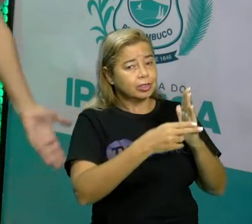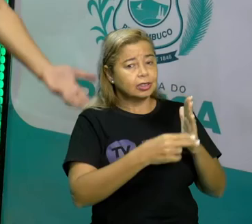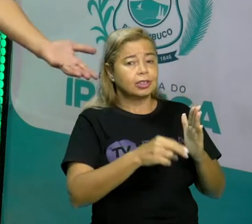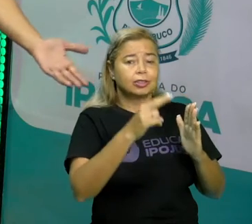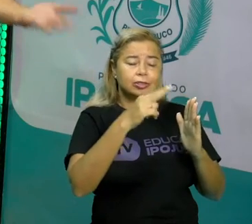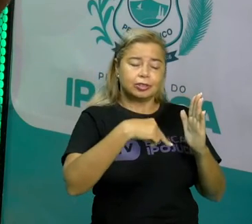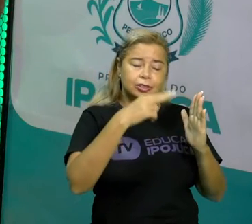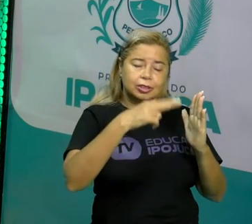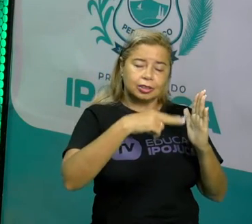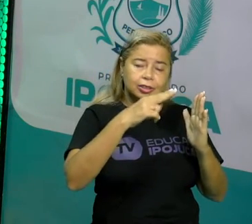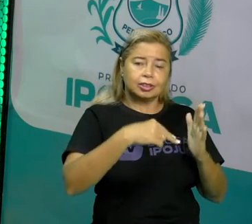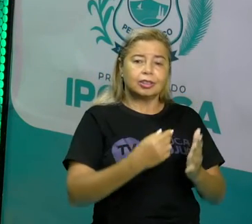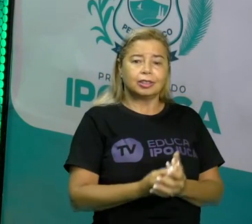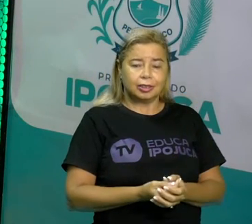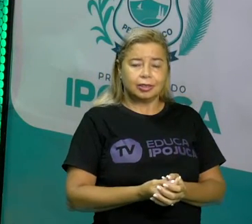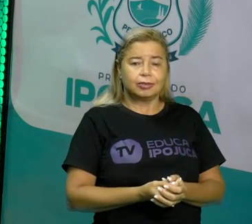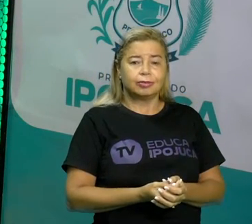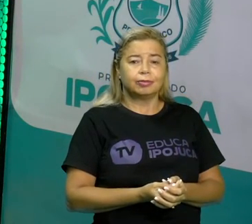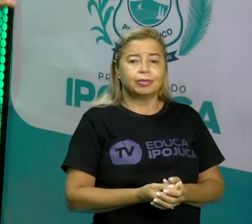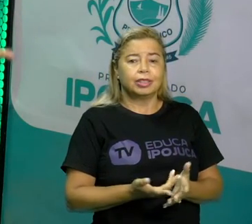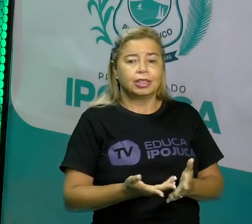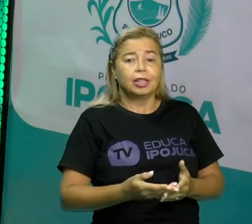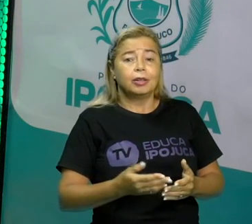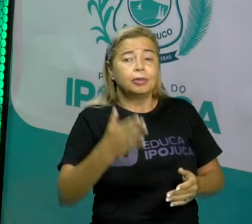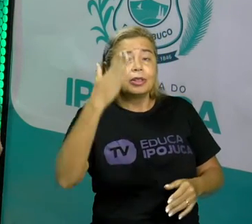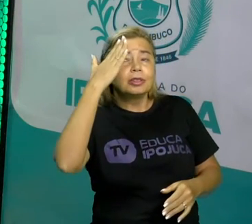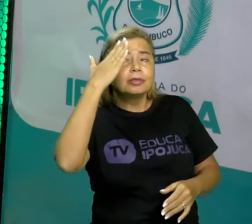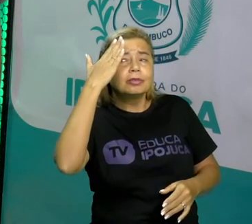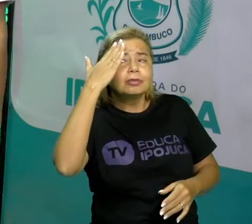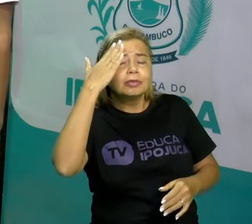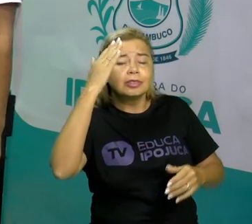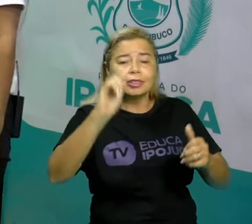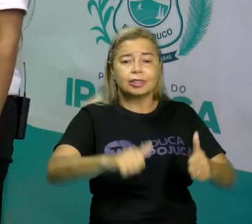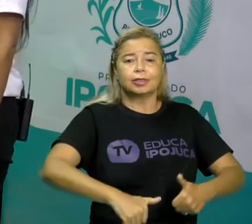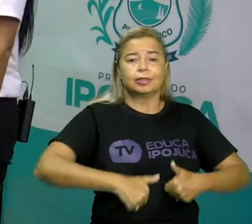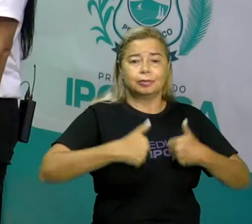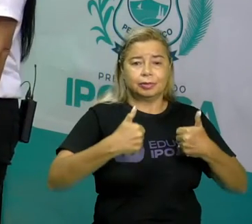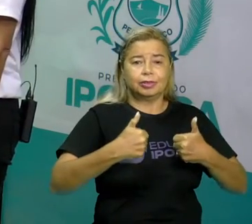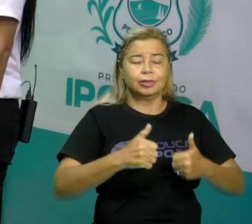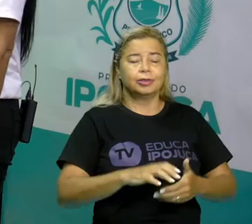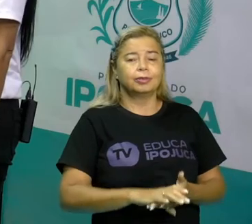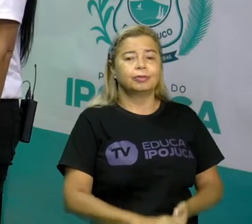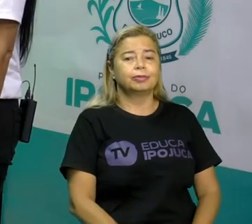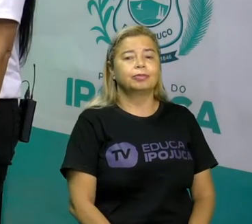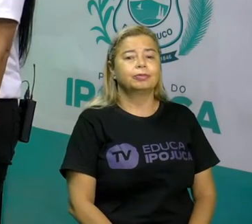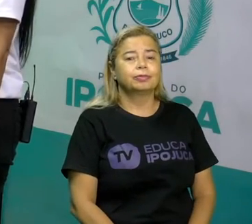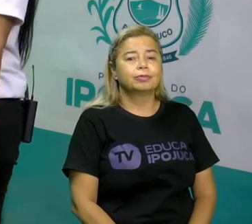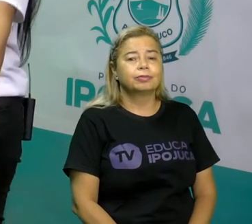aprender e ter uma boa compreensão textual. Vamos lá?